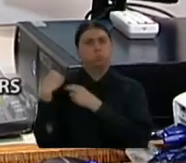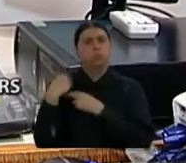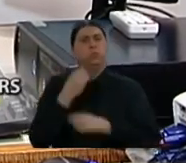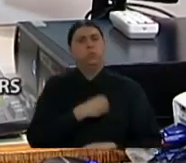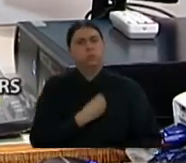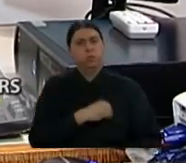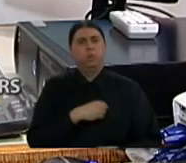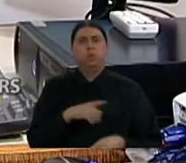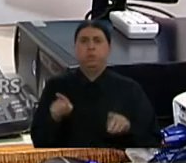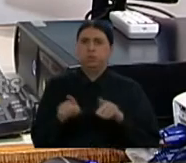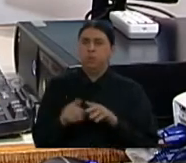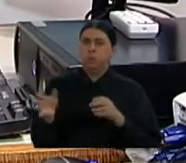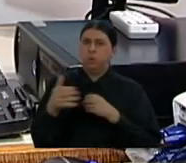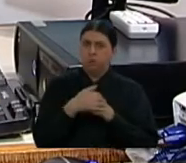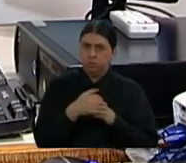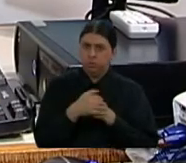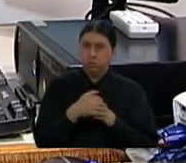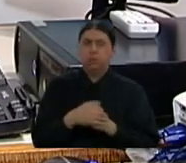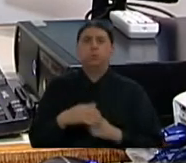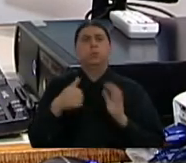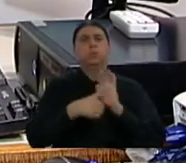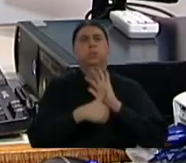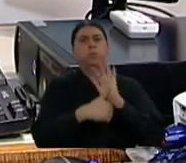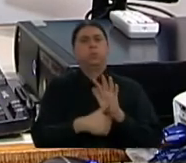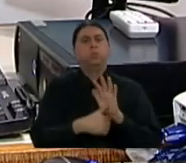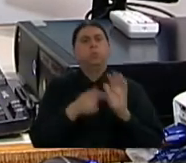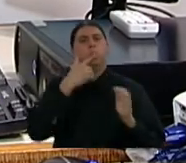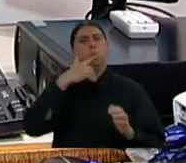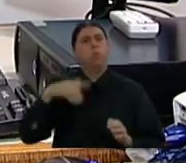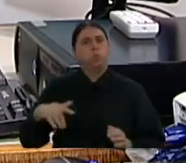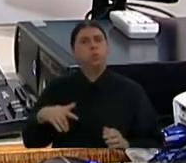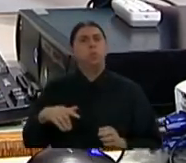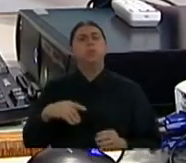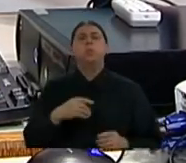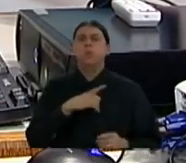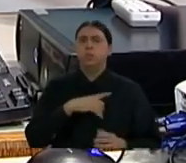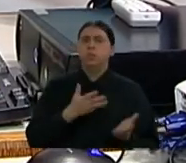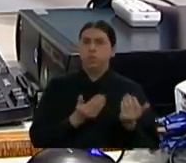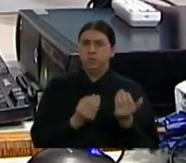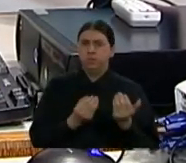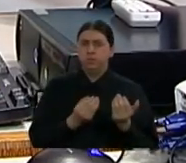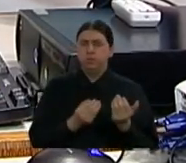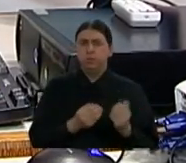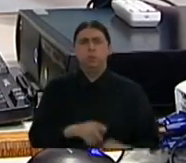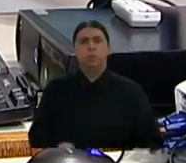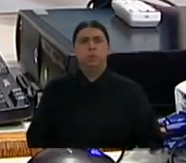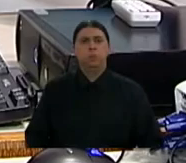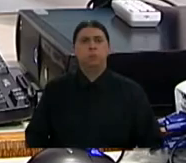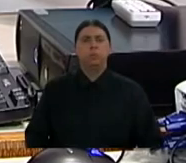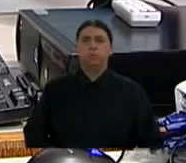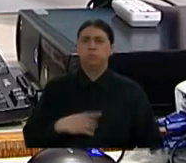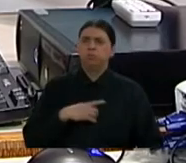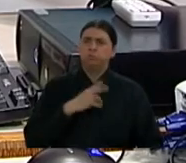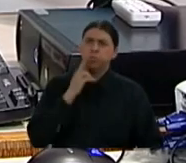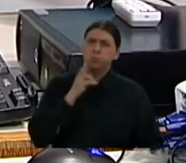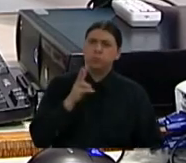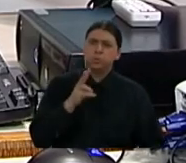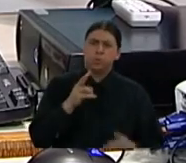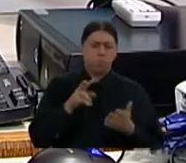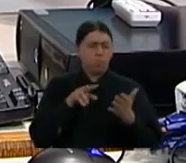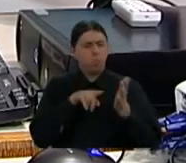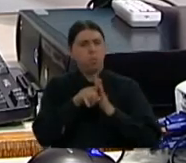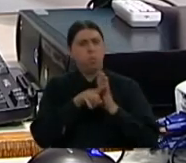guardar a identidade das crianças e dos adolescentes né nós não identificamos a comarca na planilha